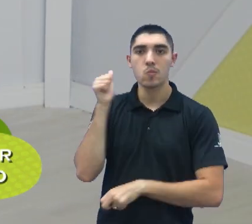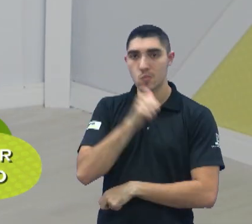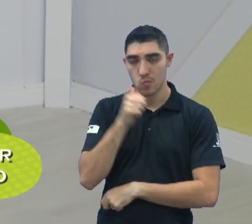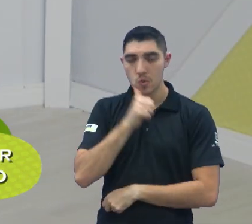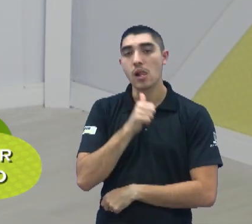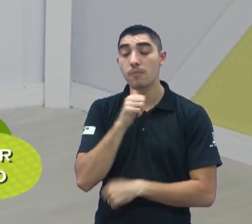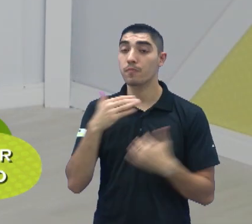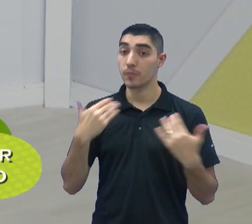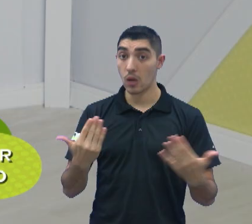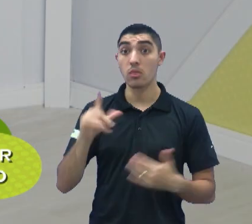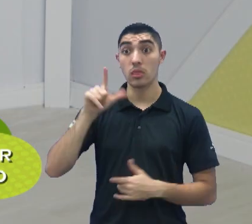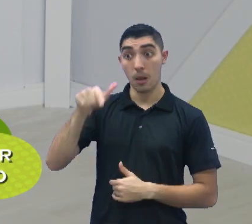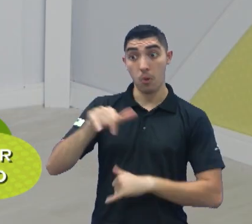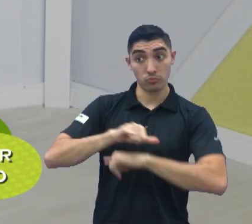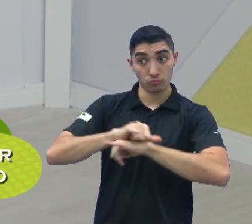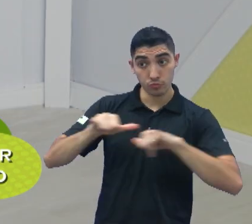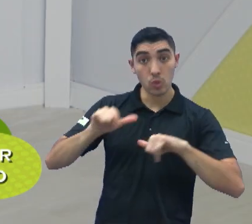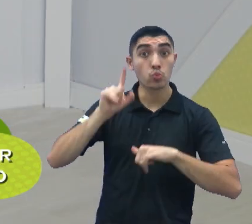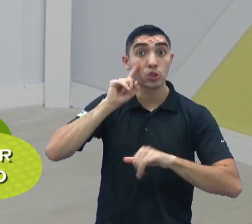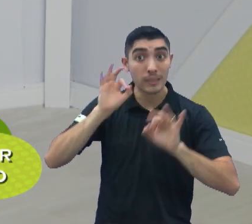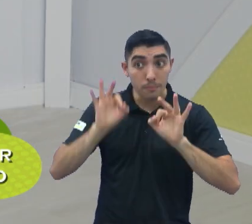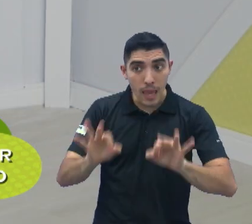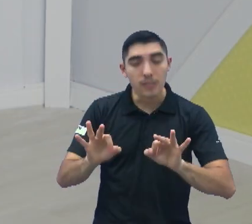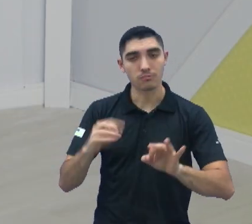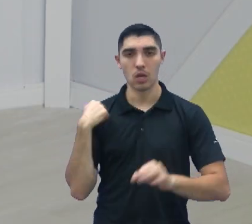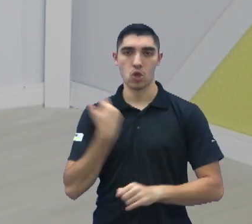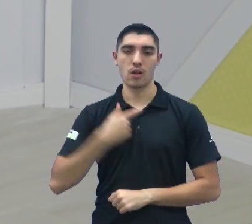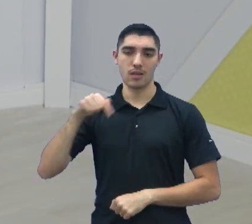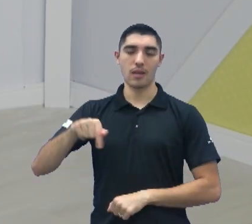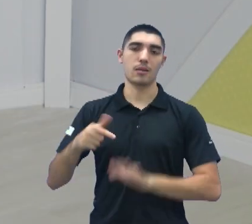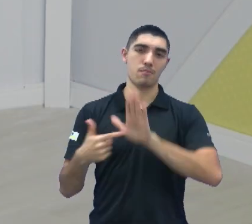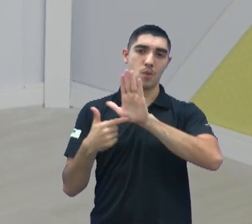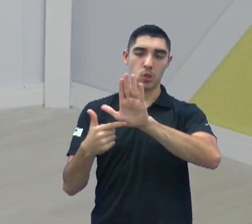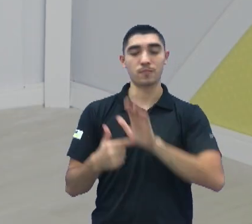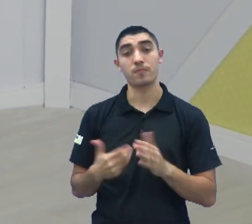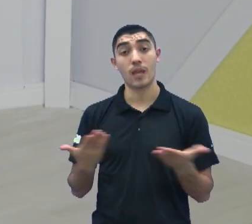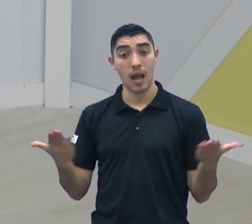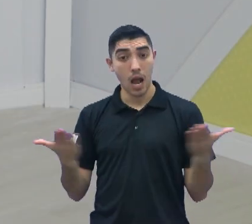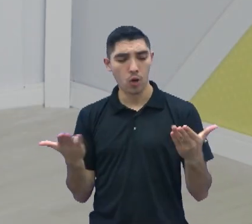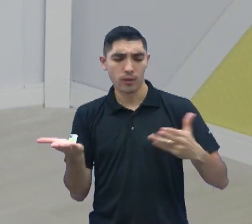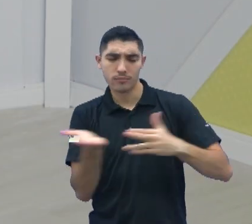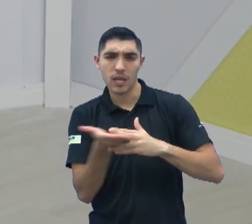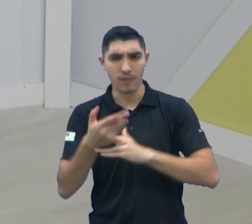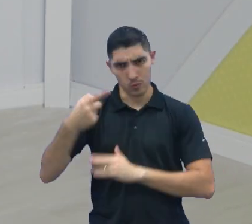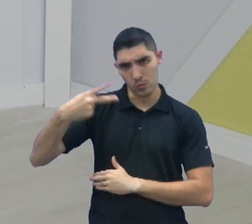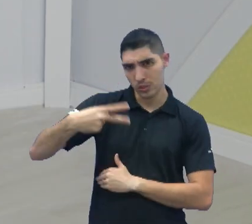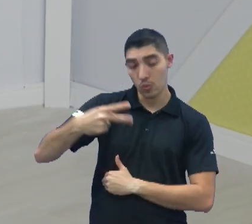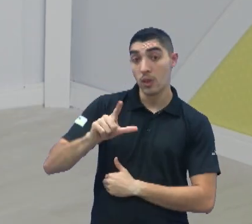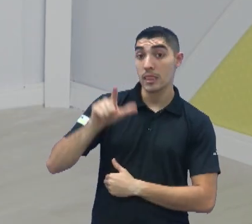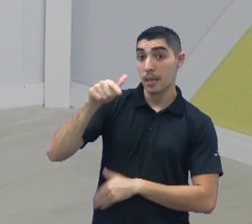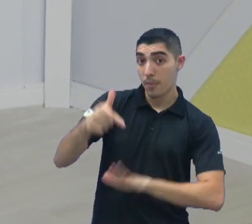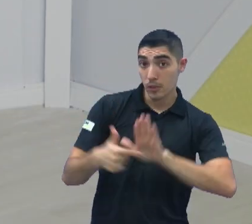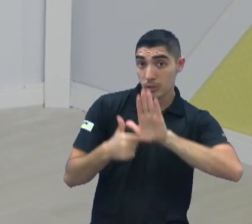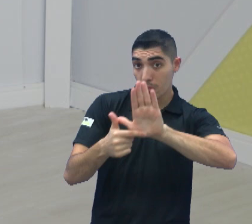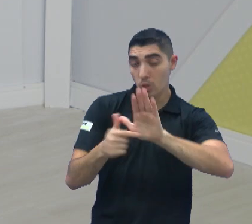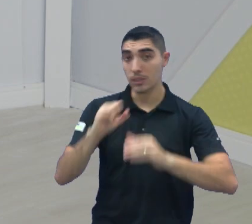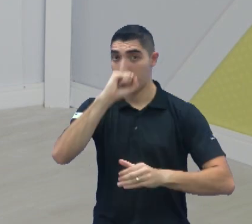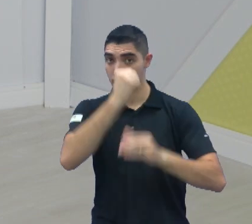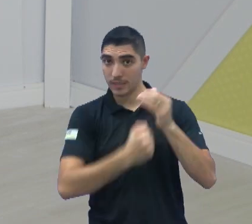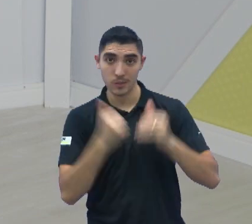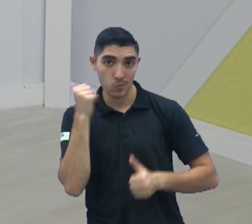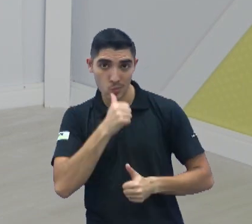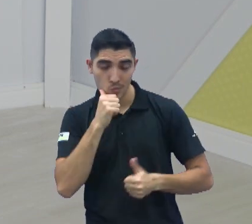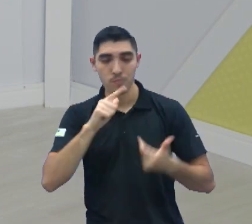tendo a definição, a gente vai informar para você aqui no Hora do Esporte, que faz o segundo break do dia. Na volta tem informações do basquete feminino